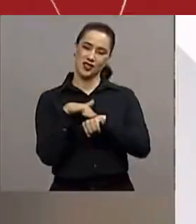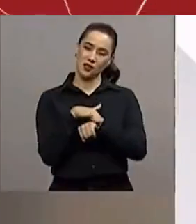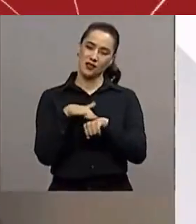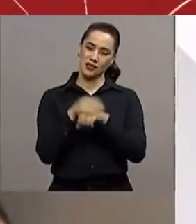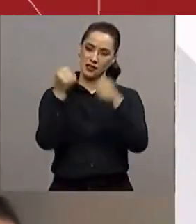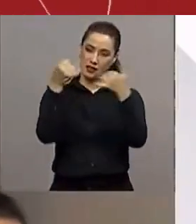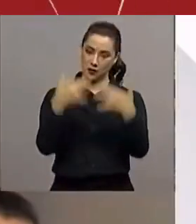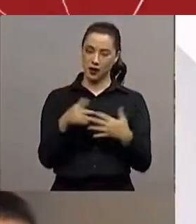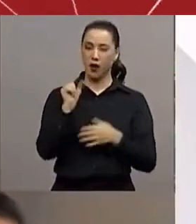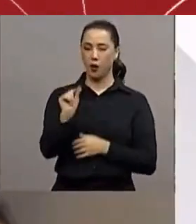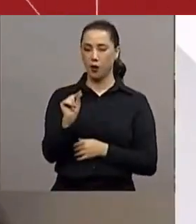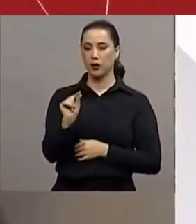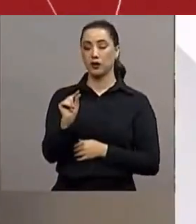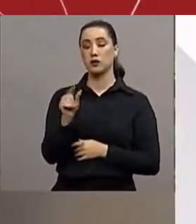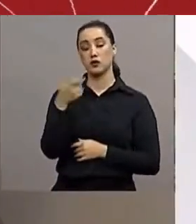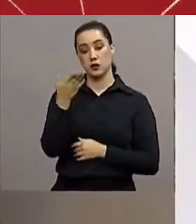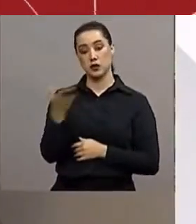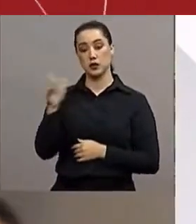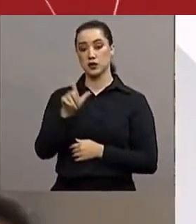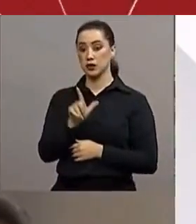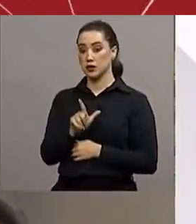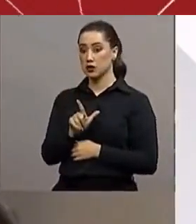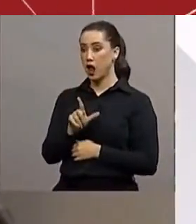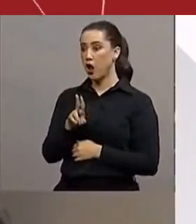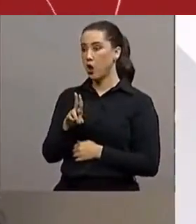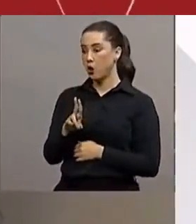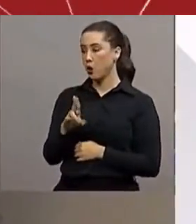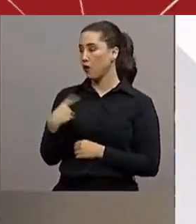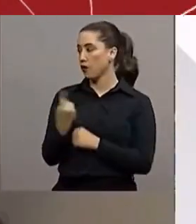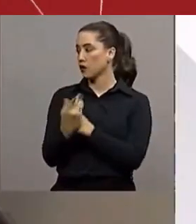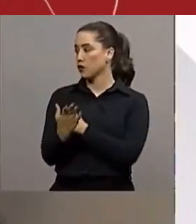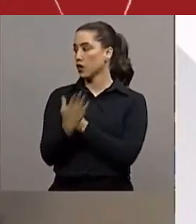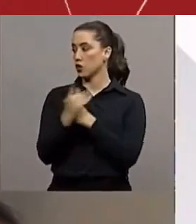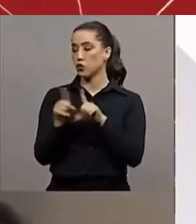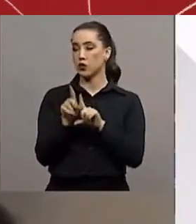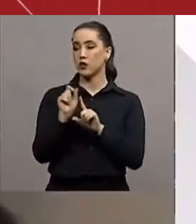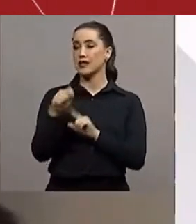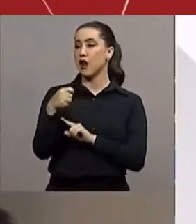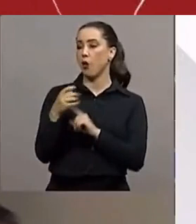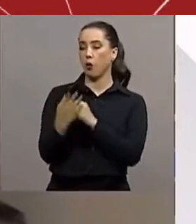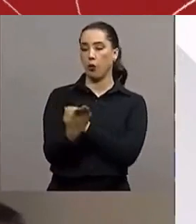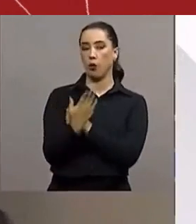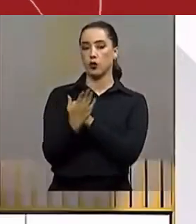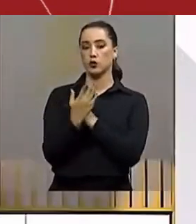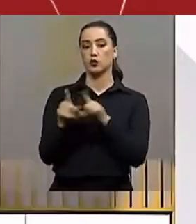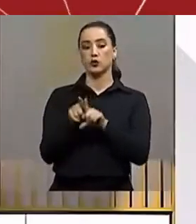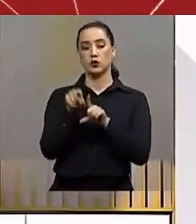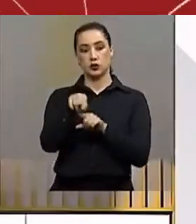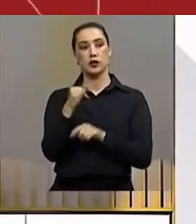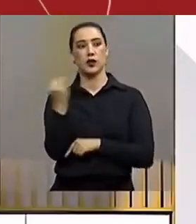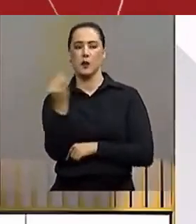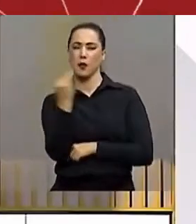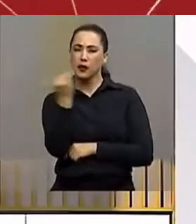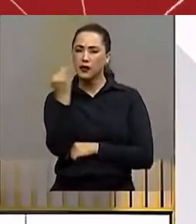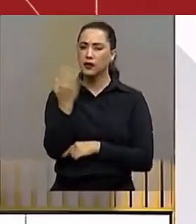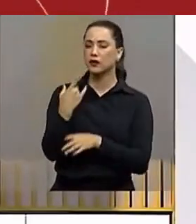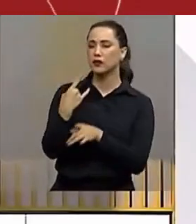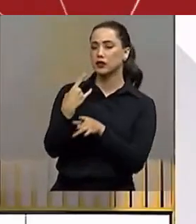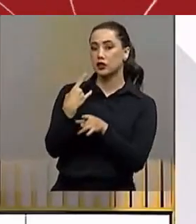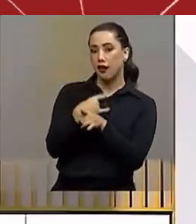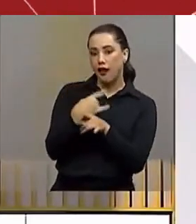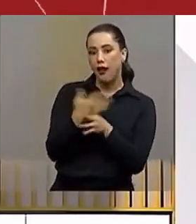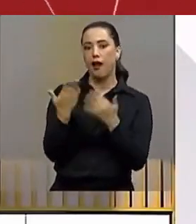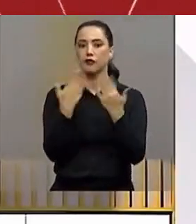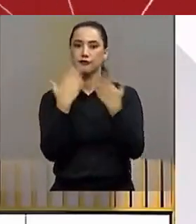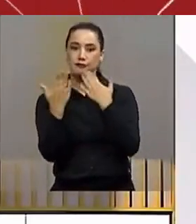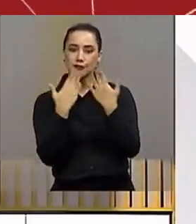Brasil. A Lua vai me ajudar aqui bastante, porque eu sou muito nova nessa coisa de live, de blogueirinha, sempre falo isso para vocês, e aqui nós vamos conversar,